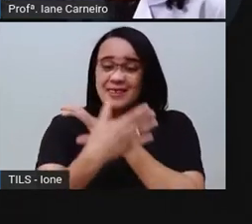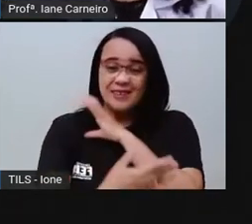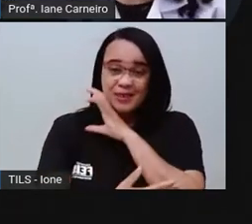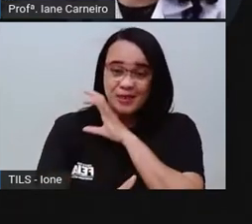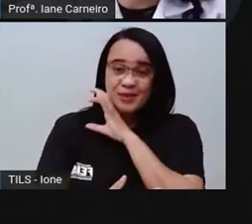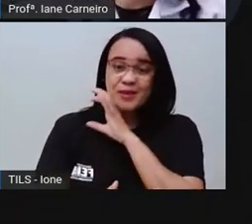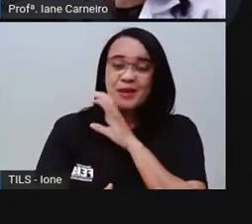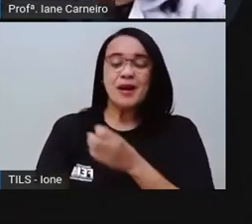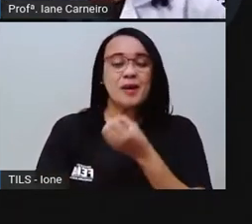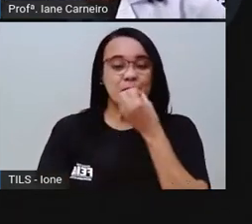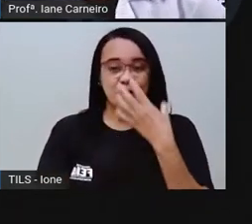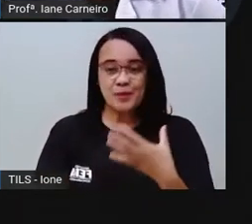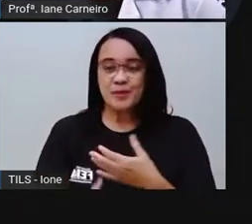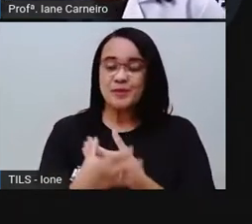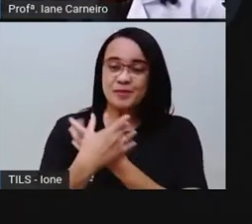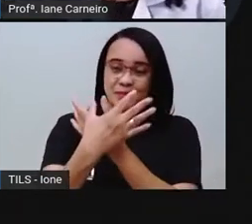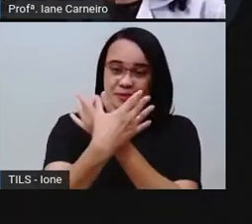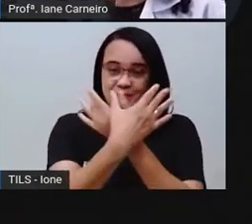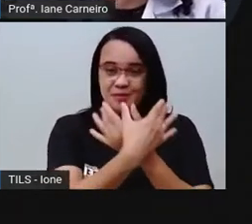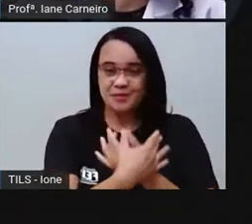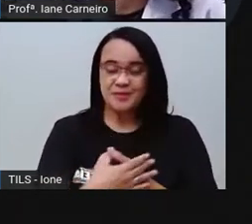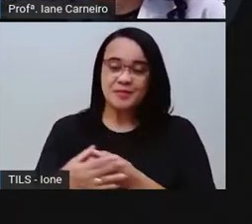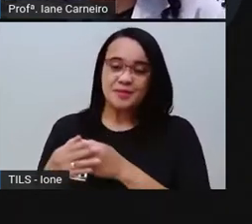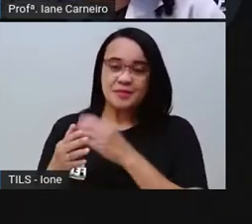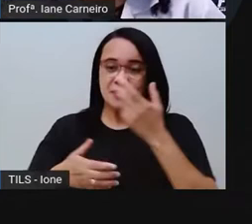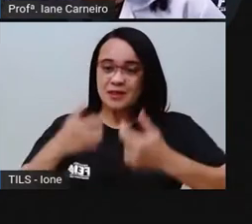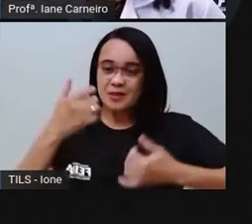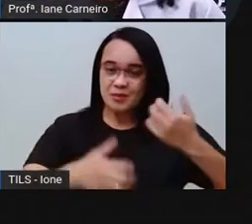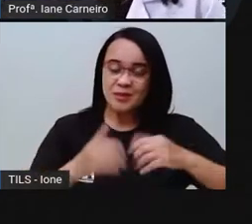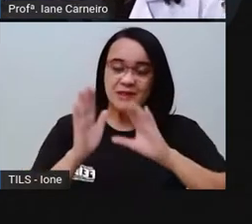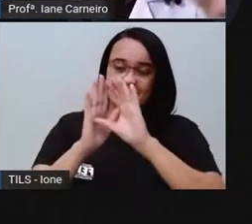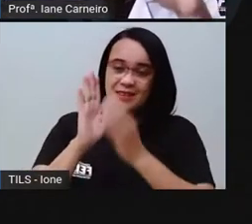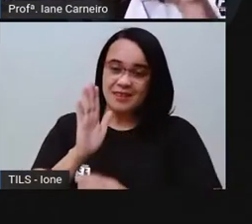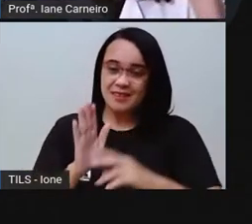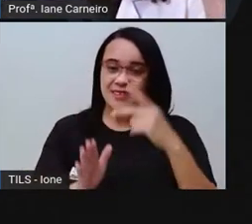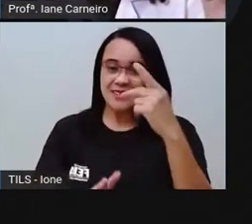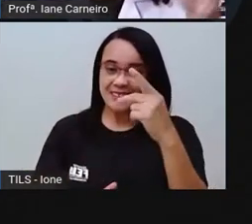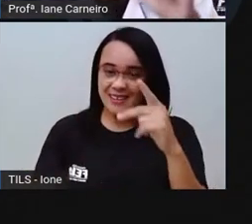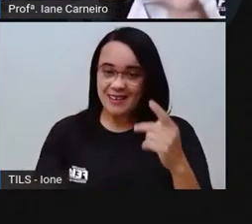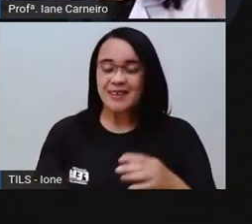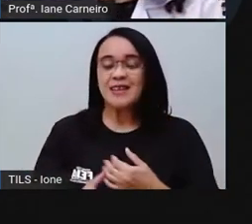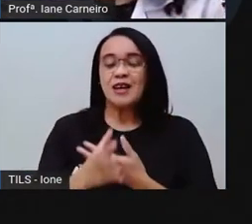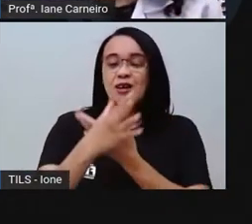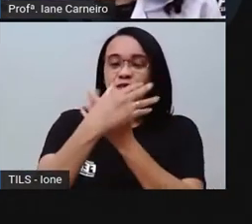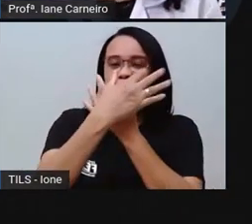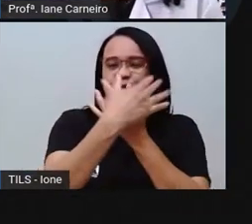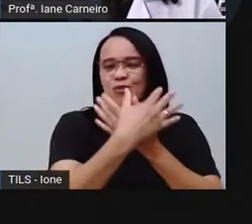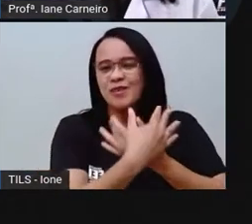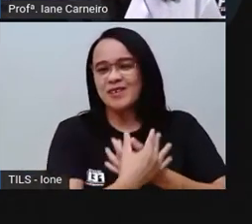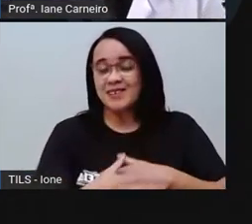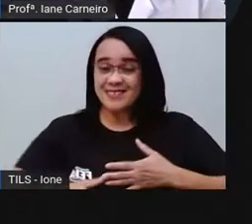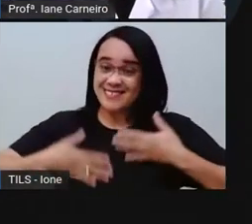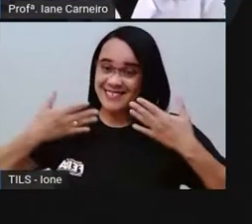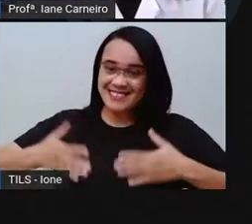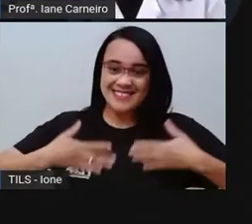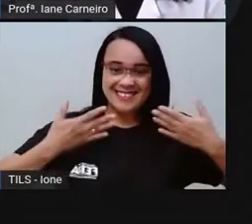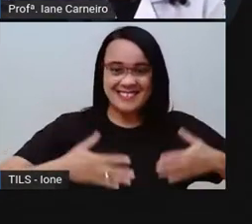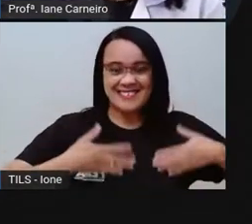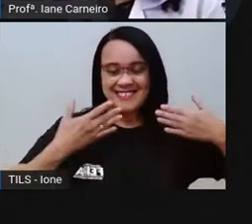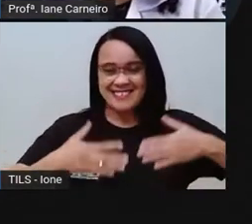né que a borboleta e vem falando algumas características dela né tem que sair voando os elétrica e